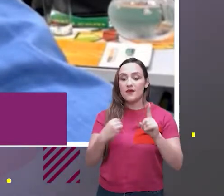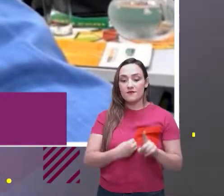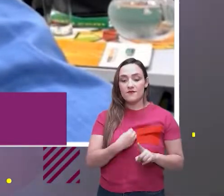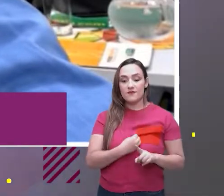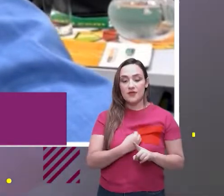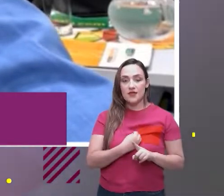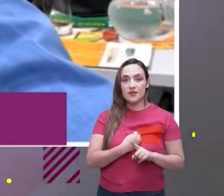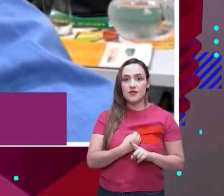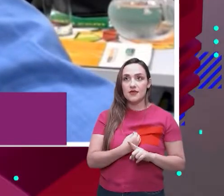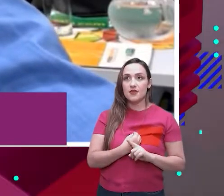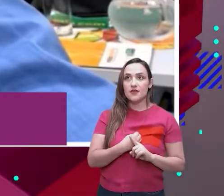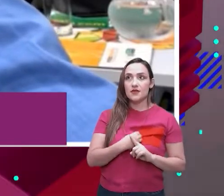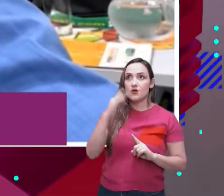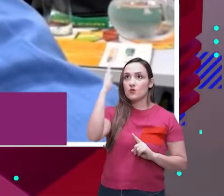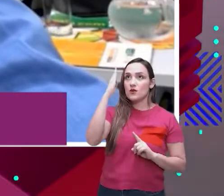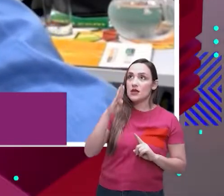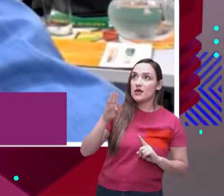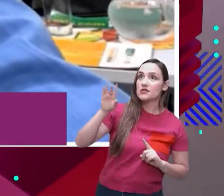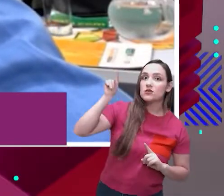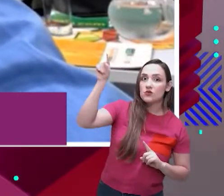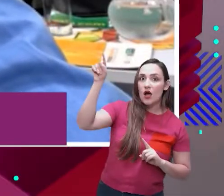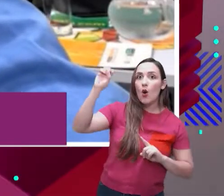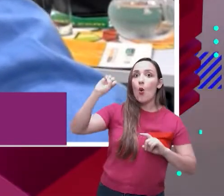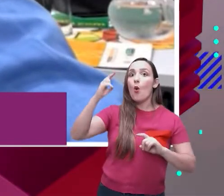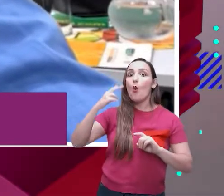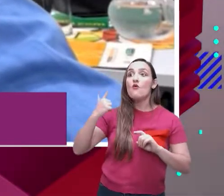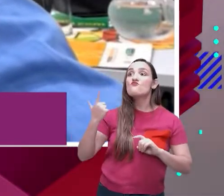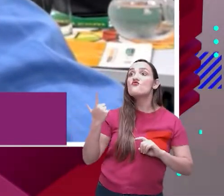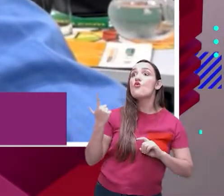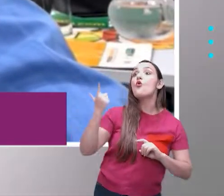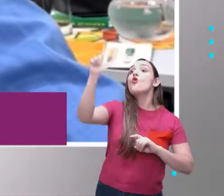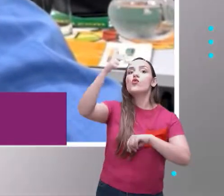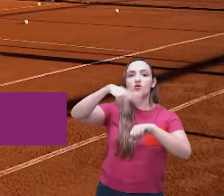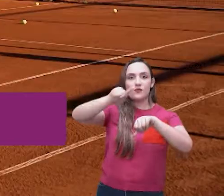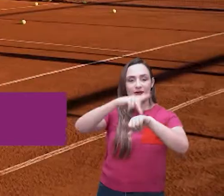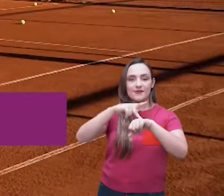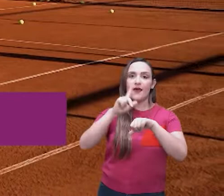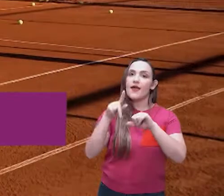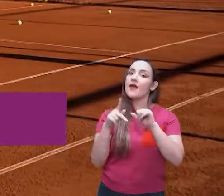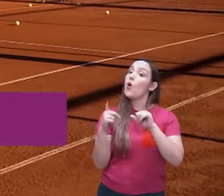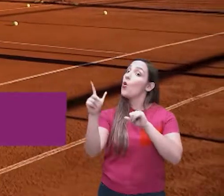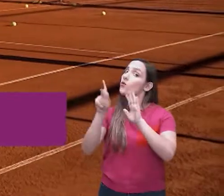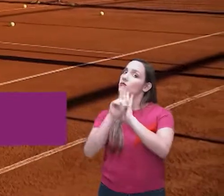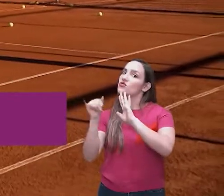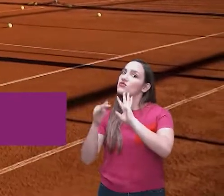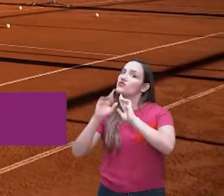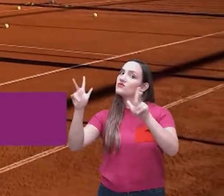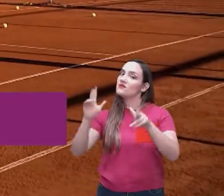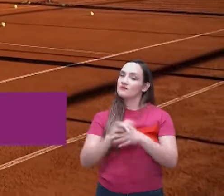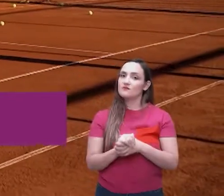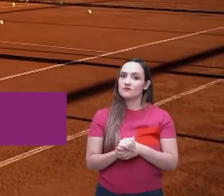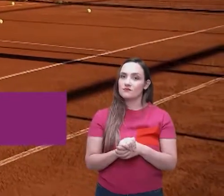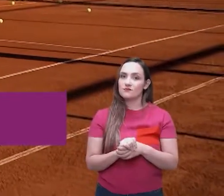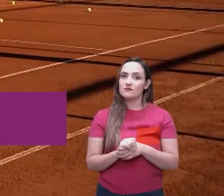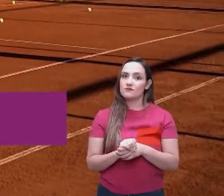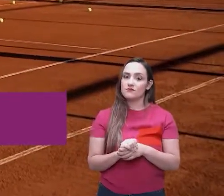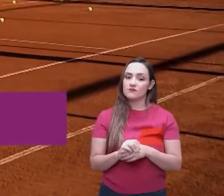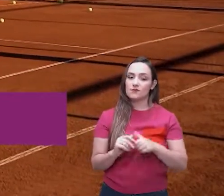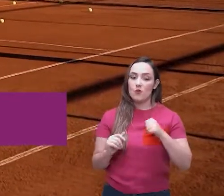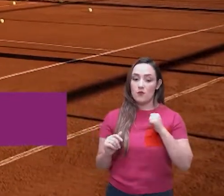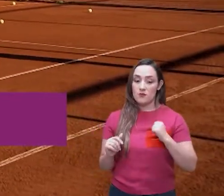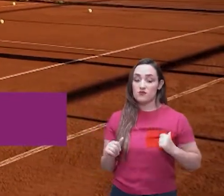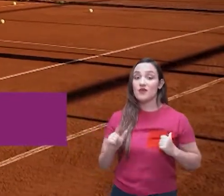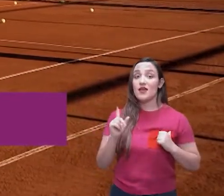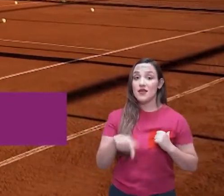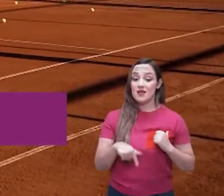e internacionais são cobertos por um outro programa. Então, na verdade, os atletas precisam